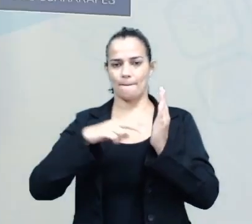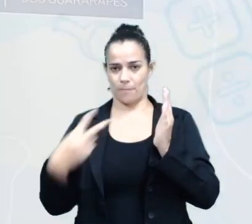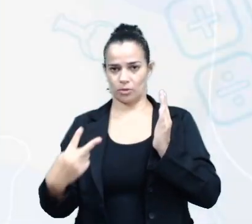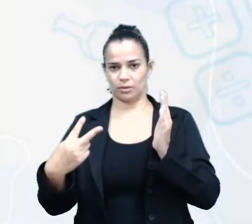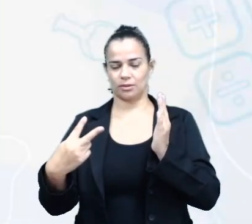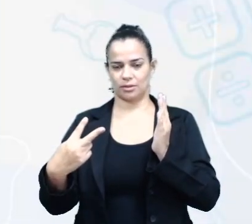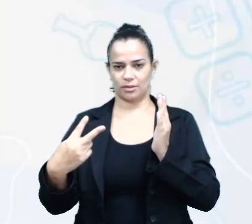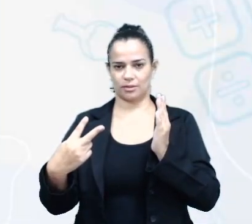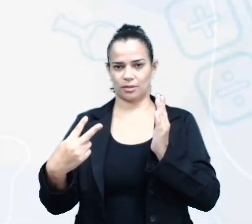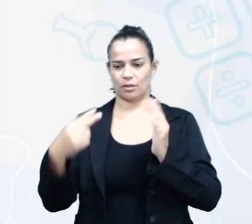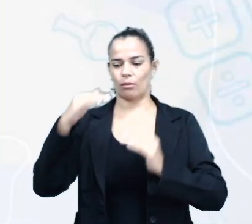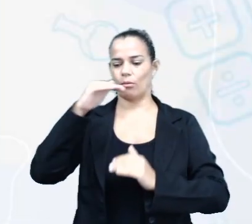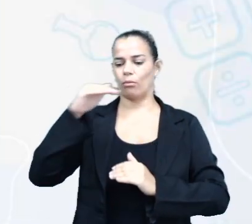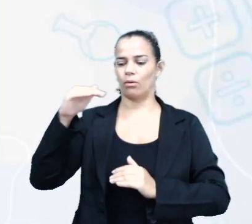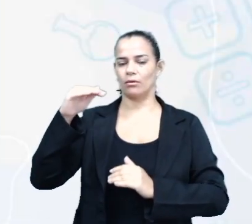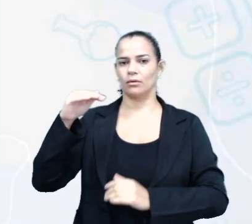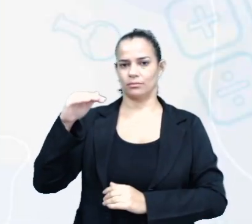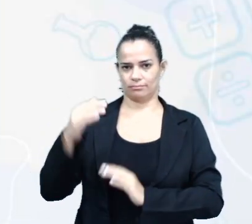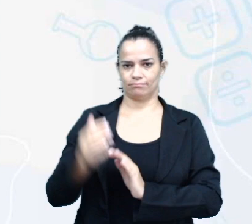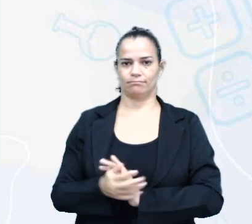fracionário. Veja,